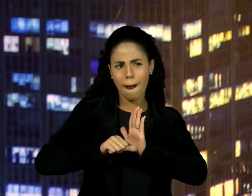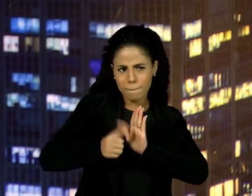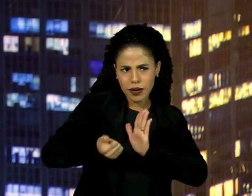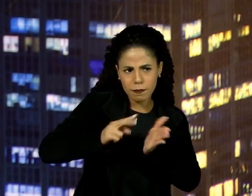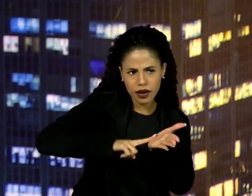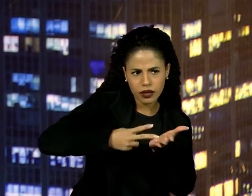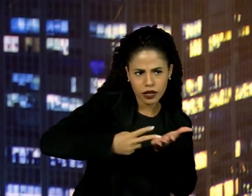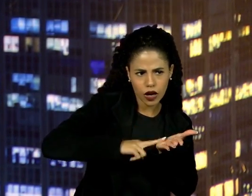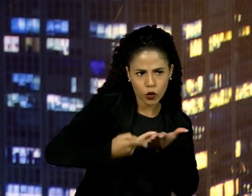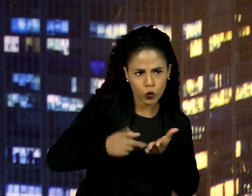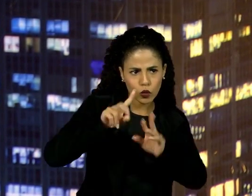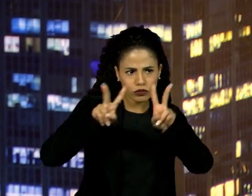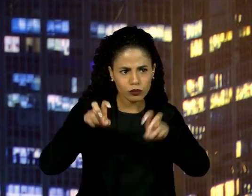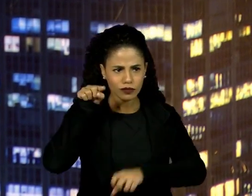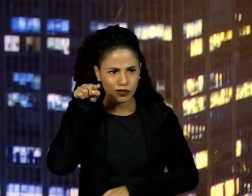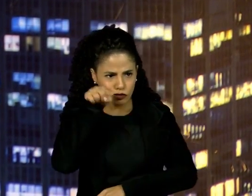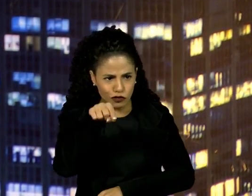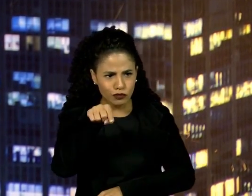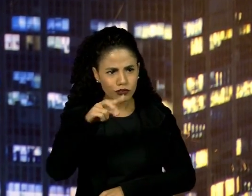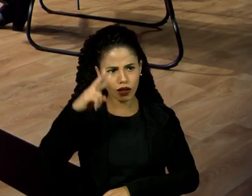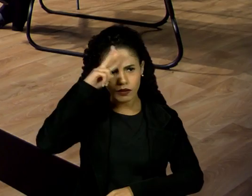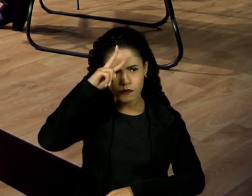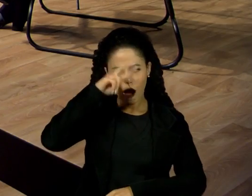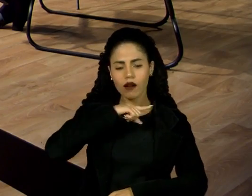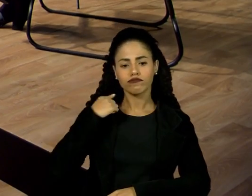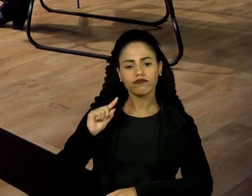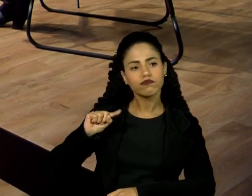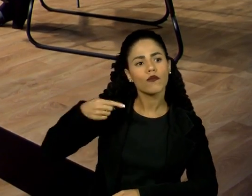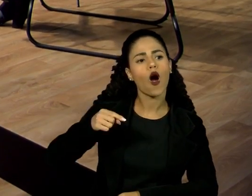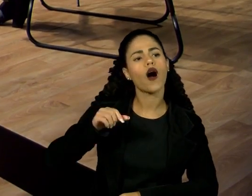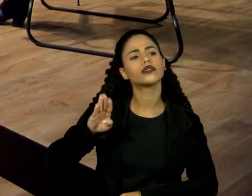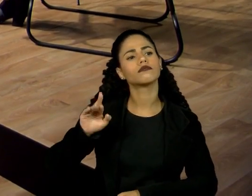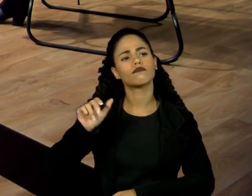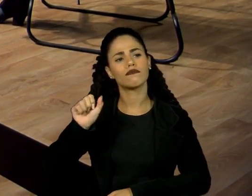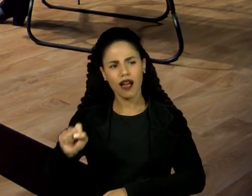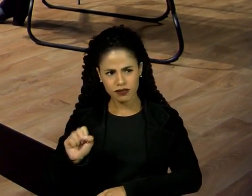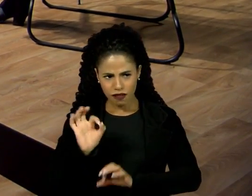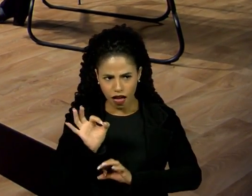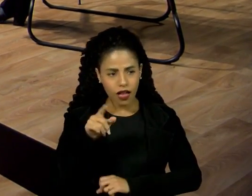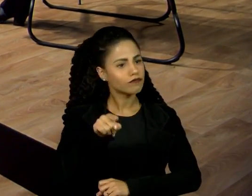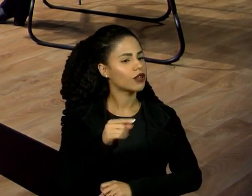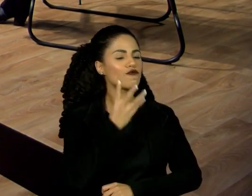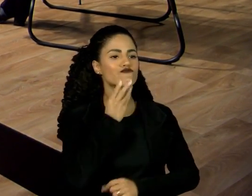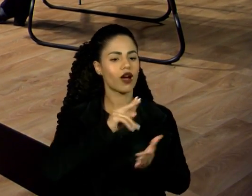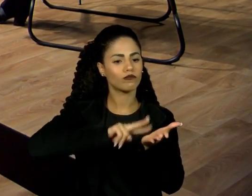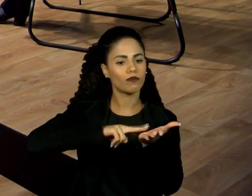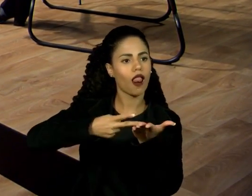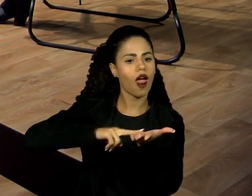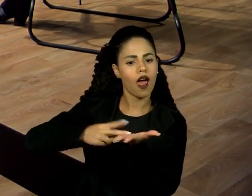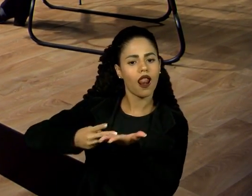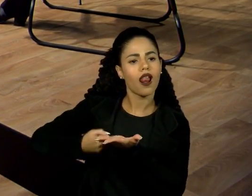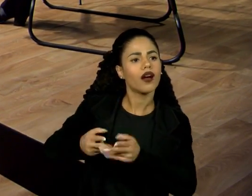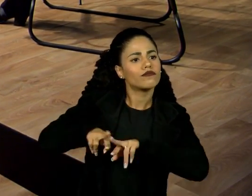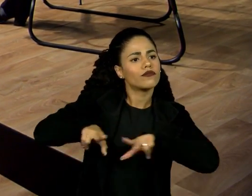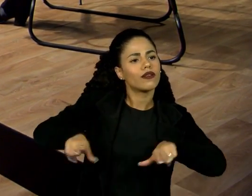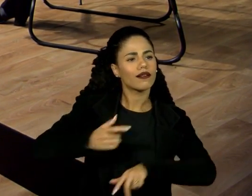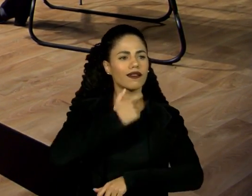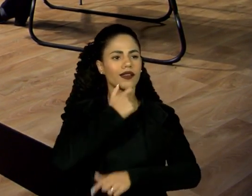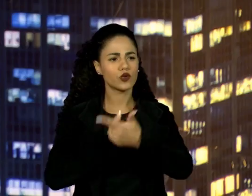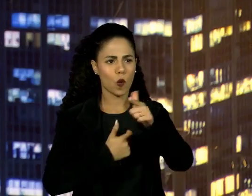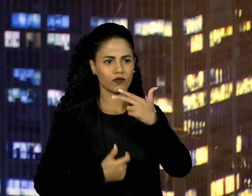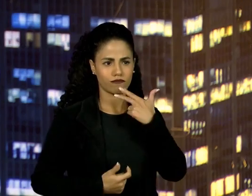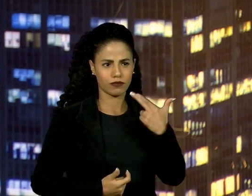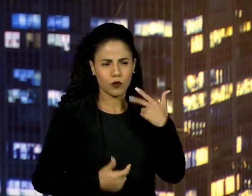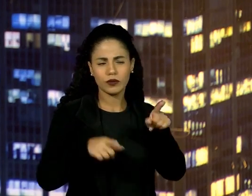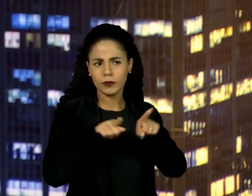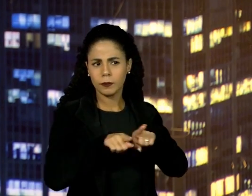tradução de Memórias Póstumas de Brás Cubas, não, né? Os romances do Machado já têm sido traduzidos e publicados não só no inglês, em outras línguas,